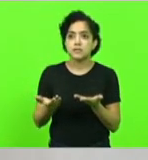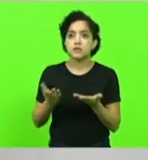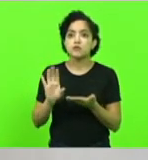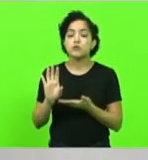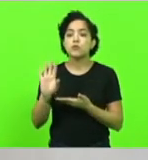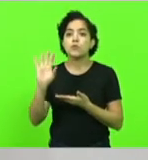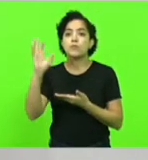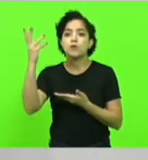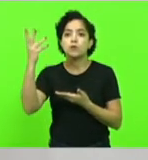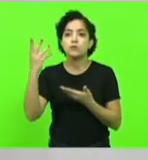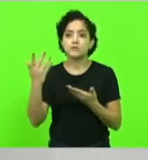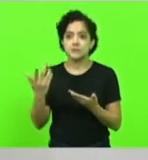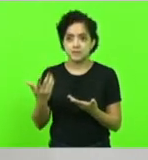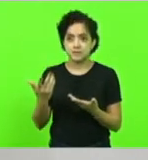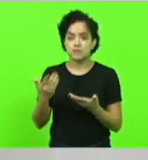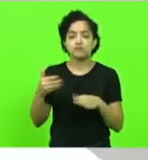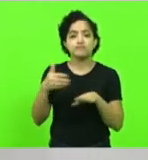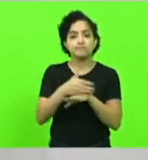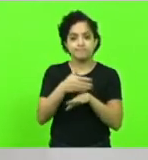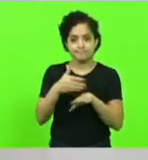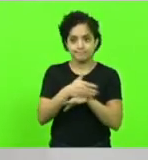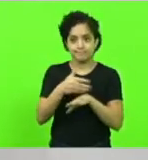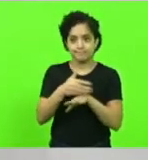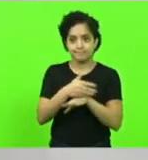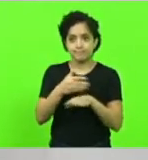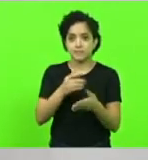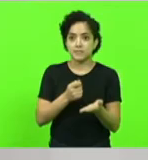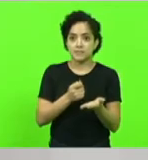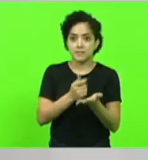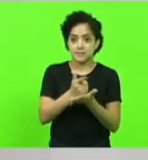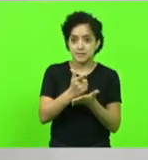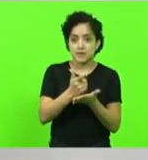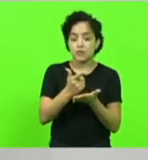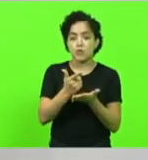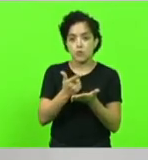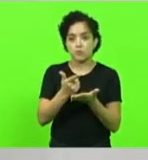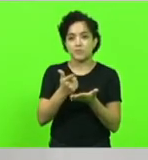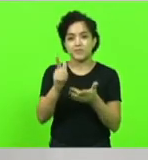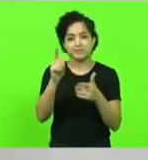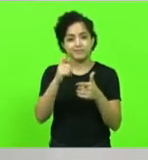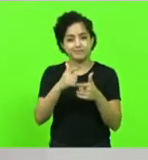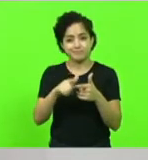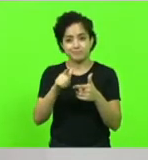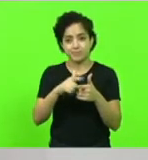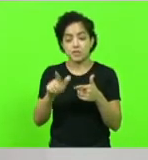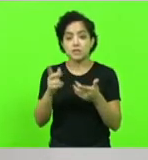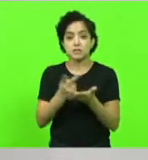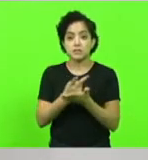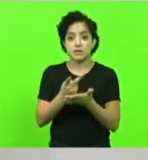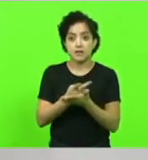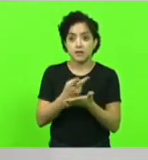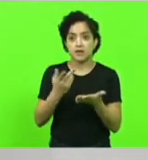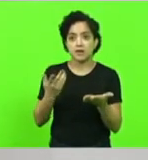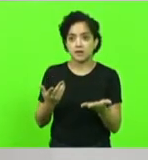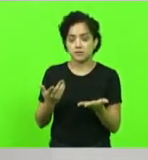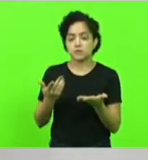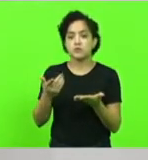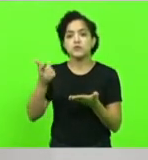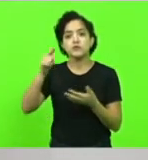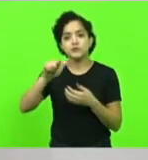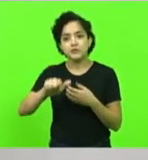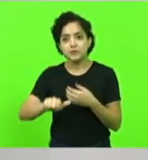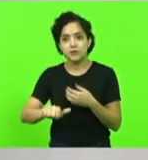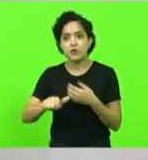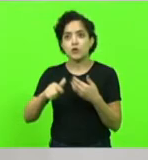também, pela participação nessa compra fraudulenta. É um episódio onde nós podemos atestar mais uma vez